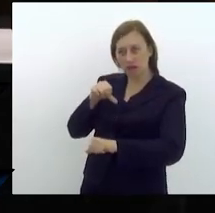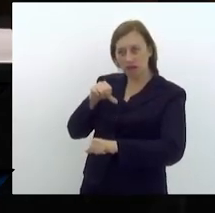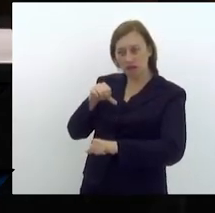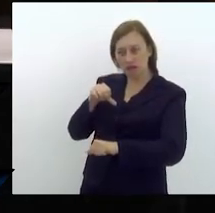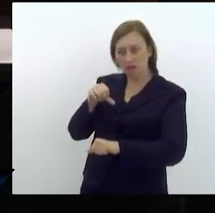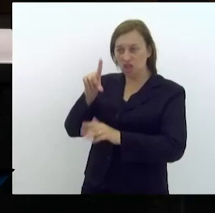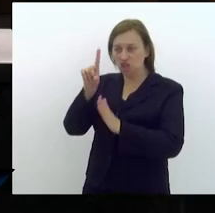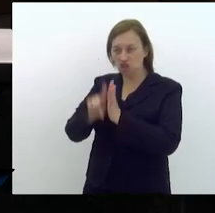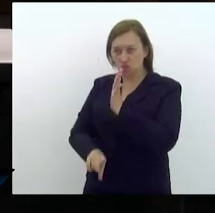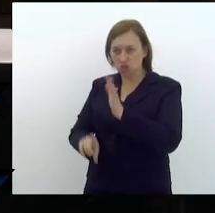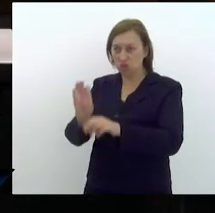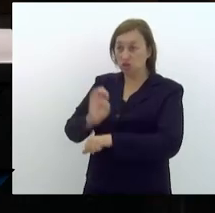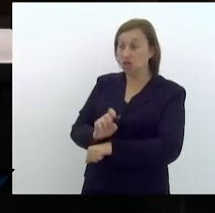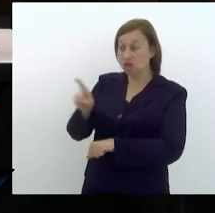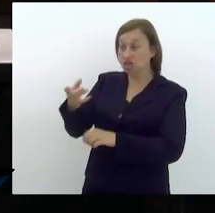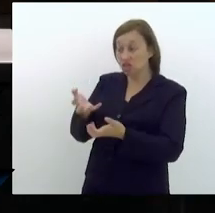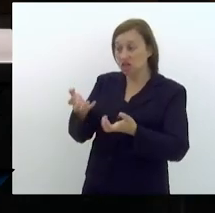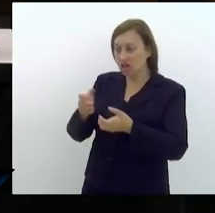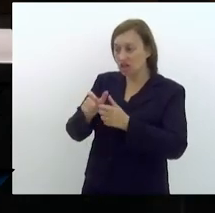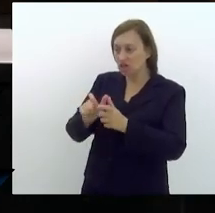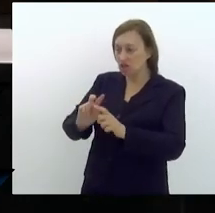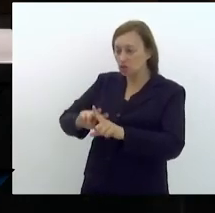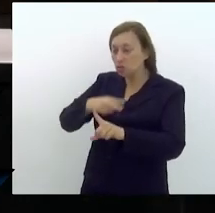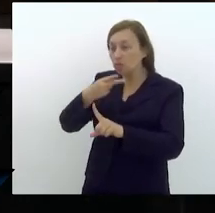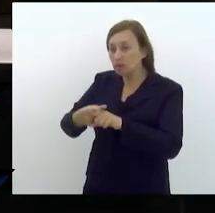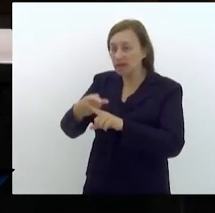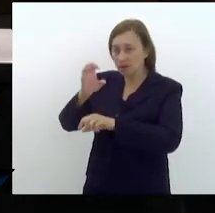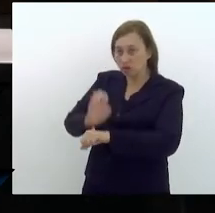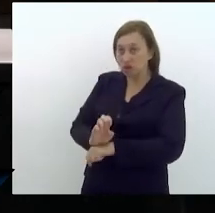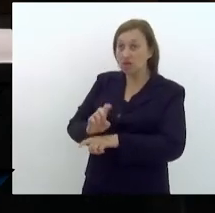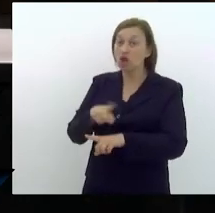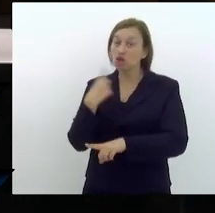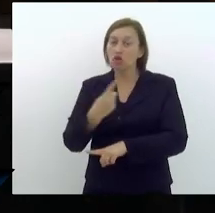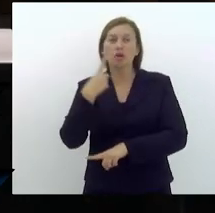em diminuir o estado eles pensam aumentar Nós pensamos em